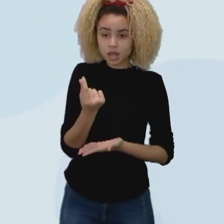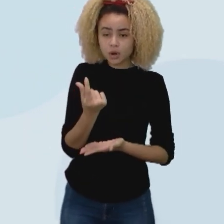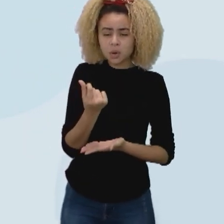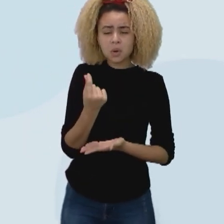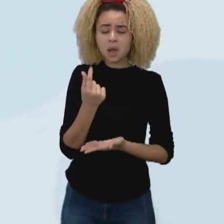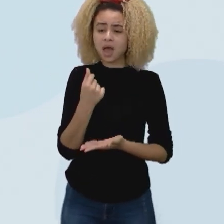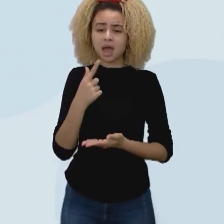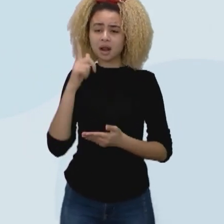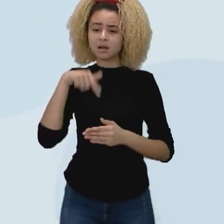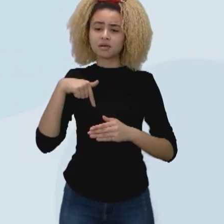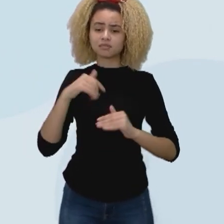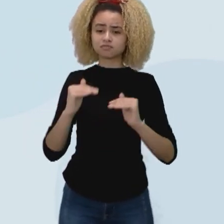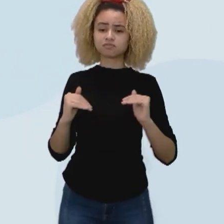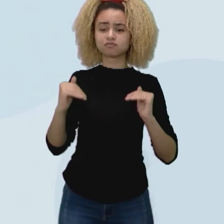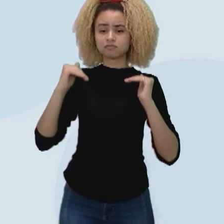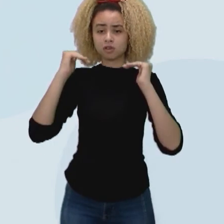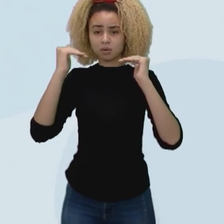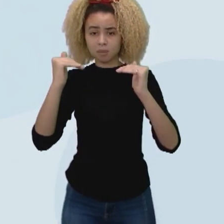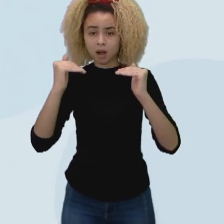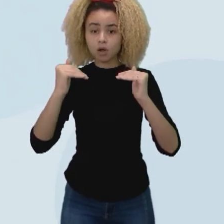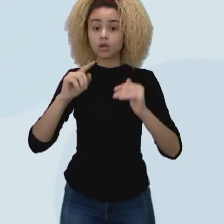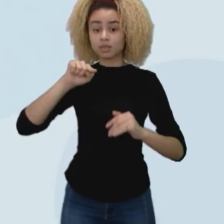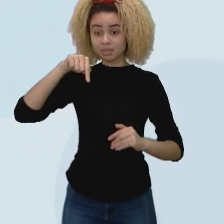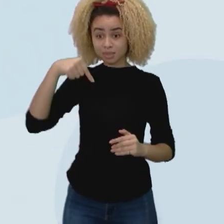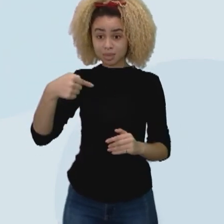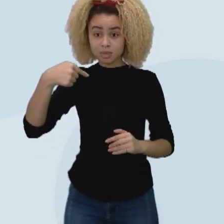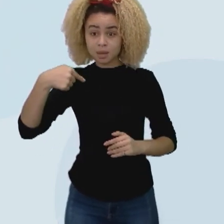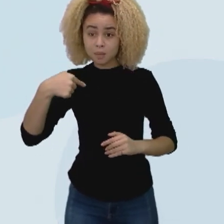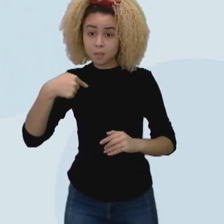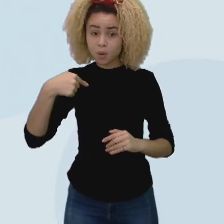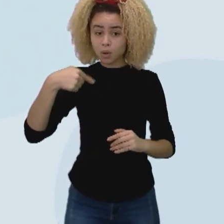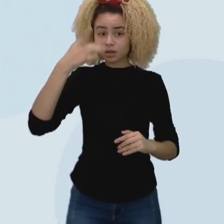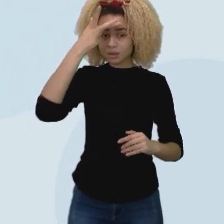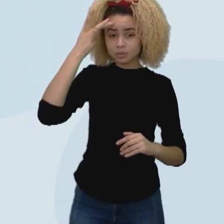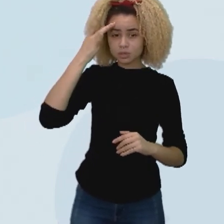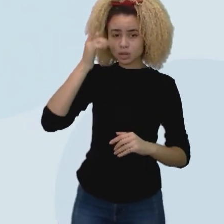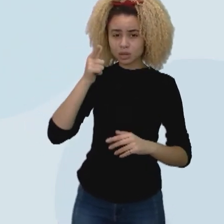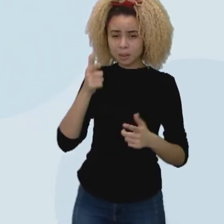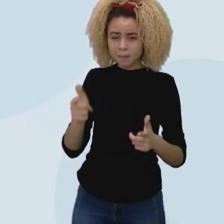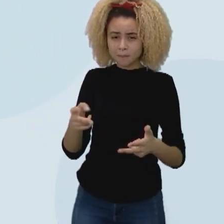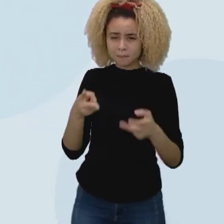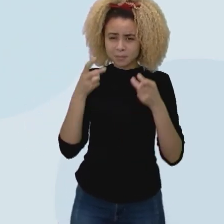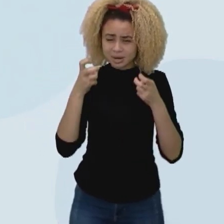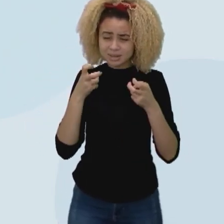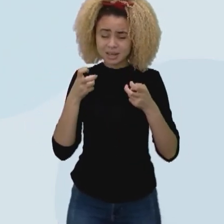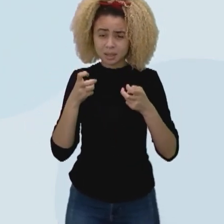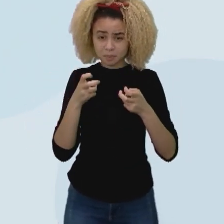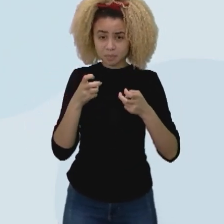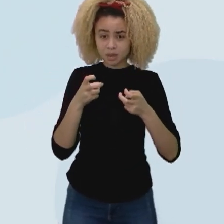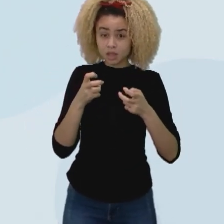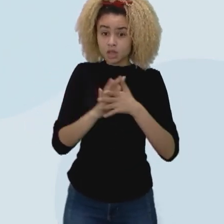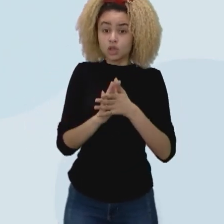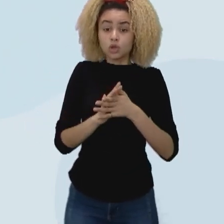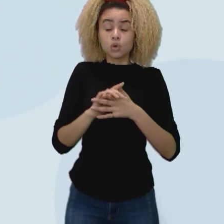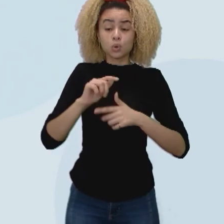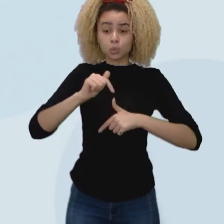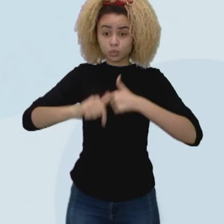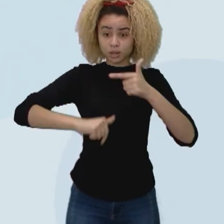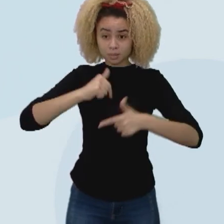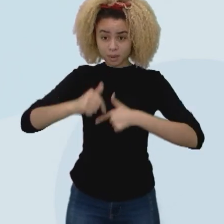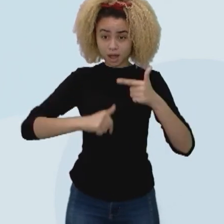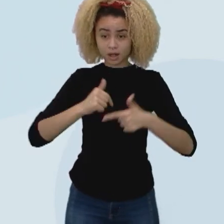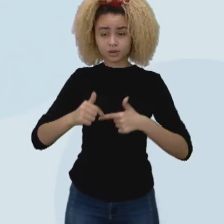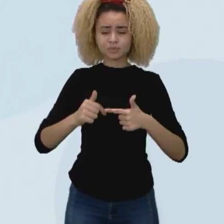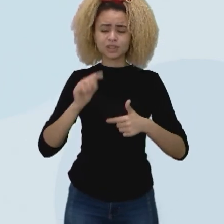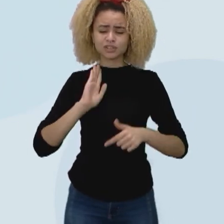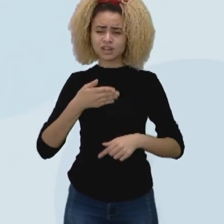simplesmente formal. Com o toyotismo, ocorre que os autores denominam a captura integral da subjetividade operária. Foi exatamente isso que